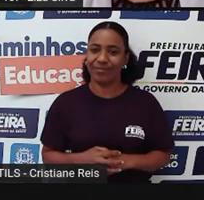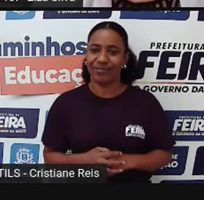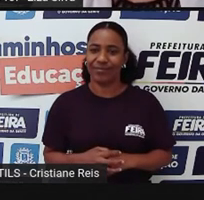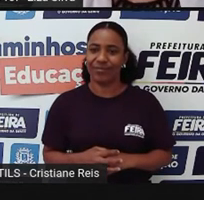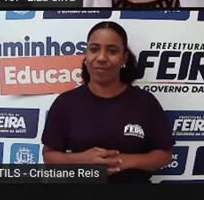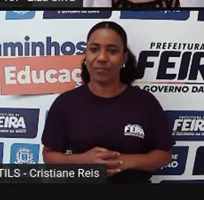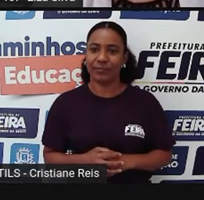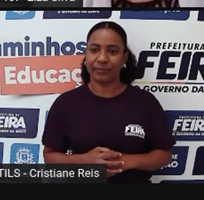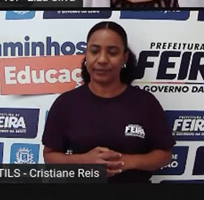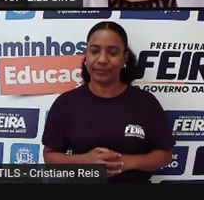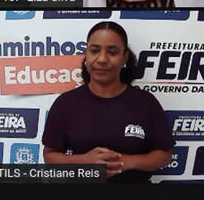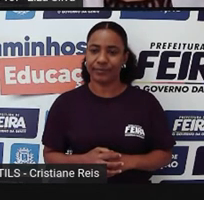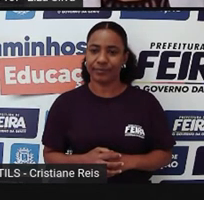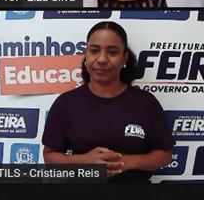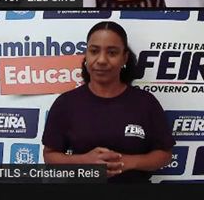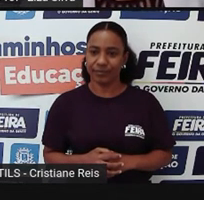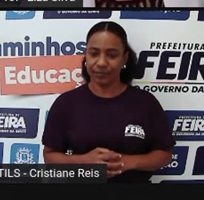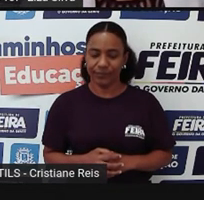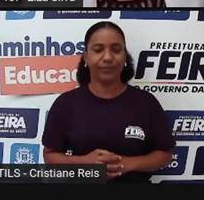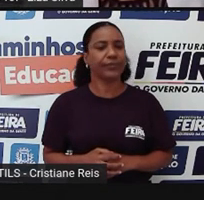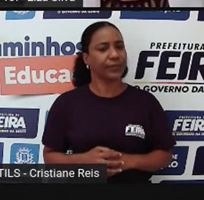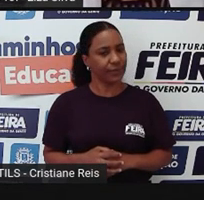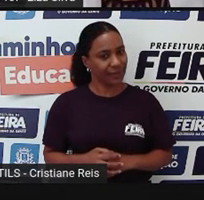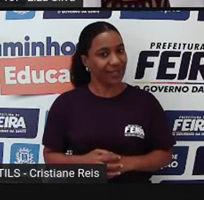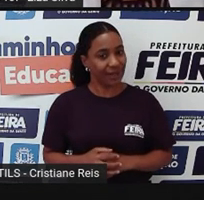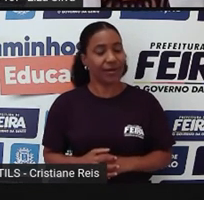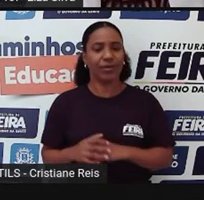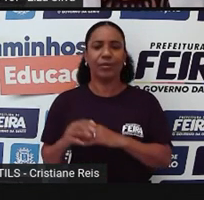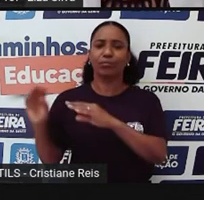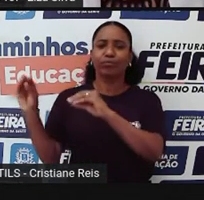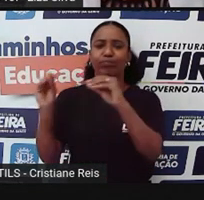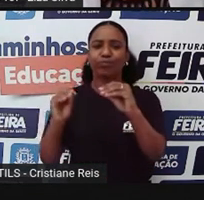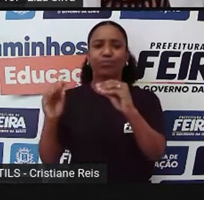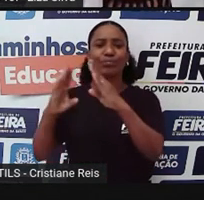me leve onde você cenoura